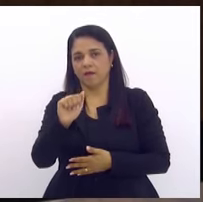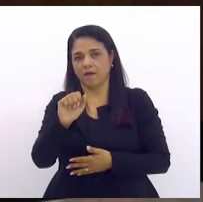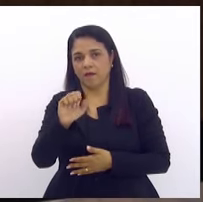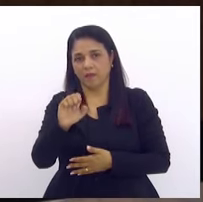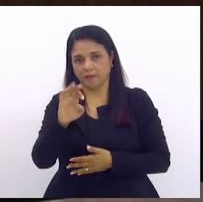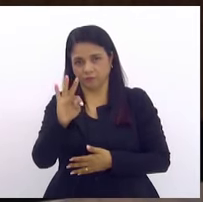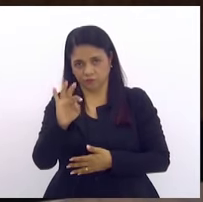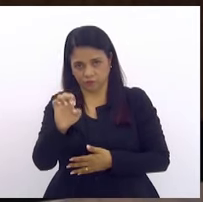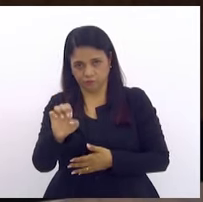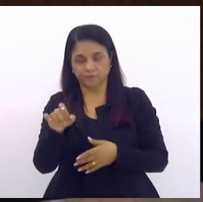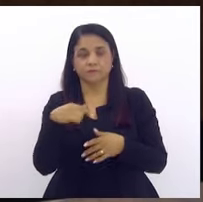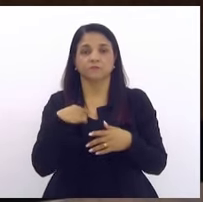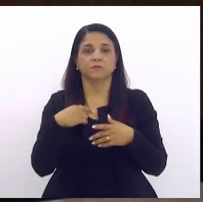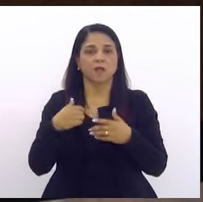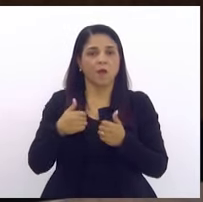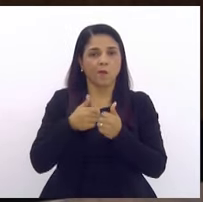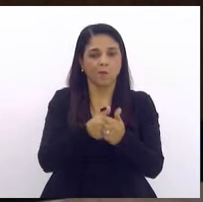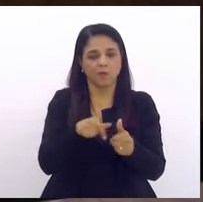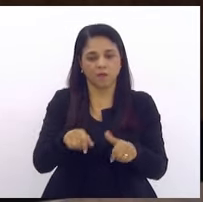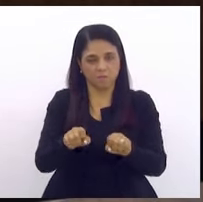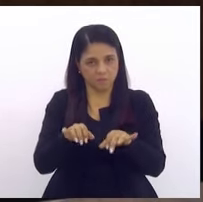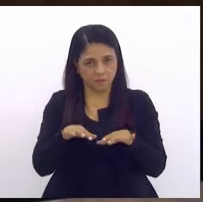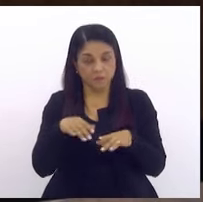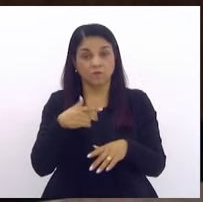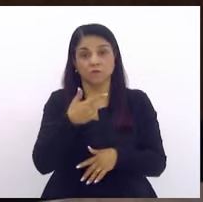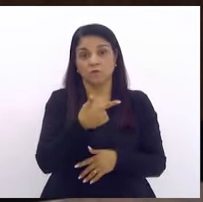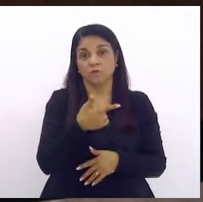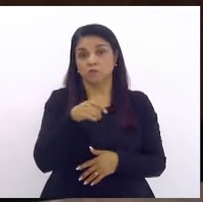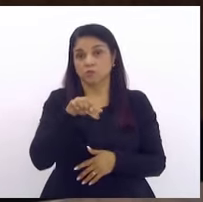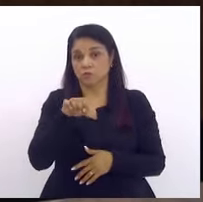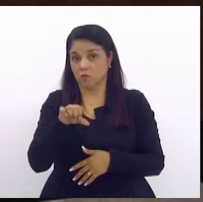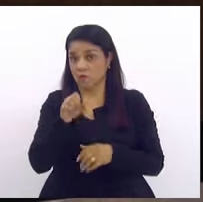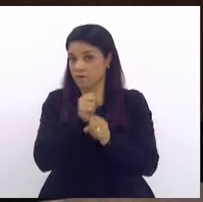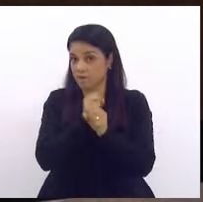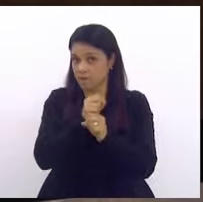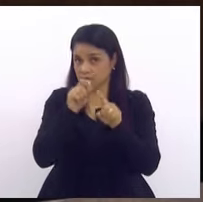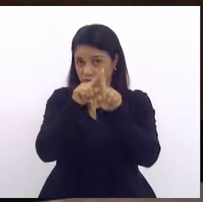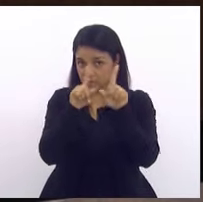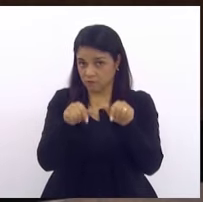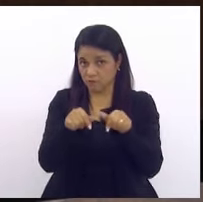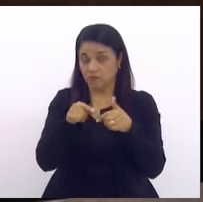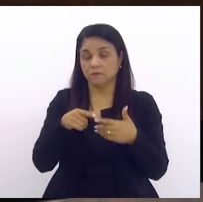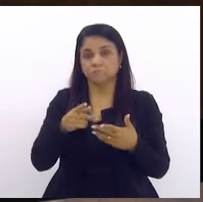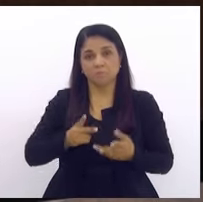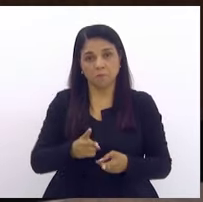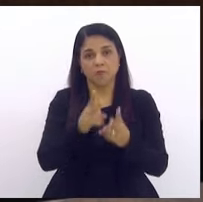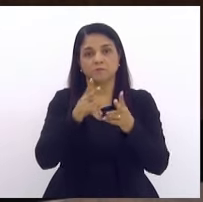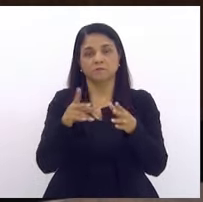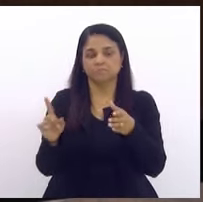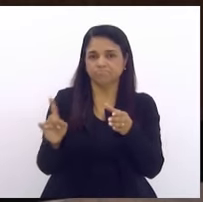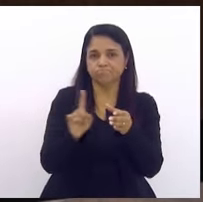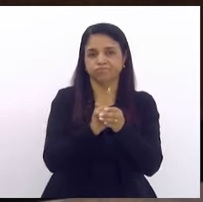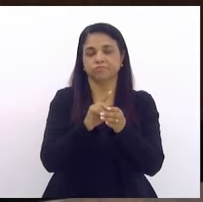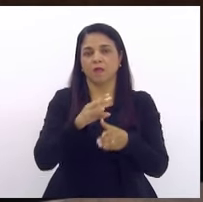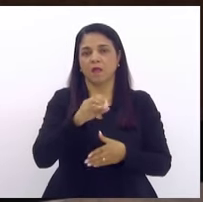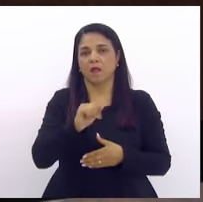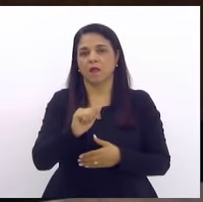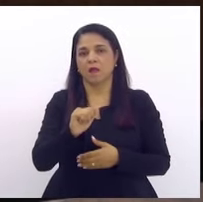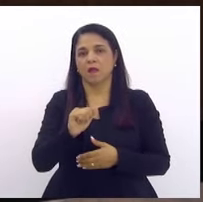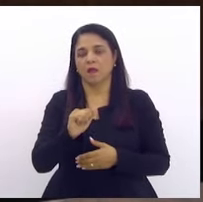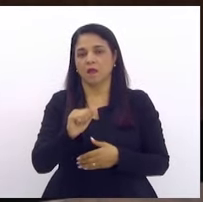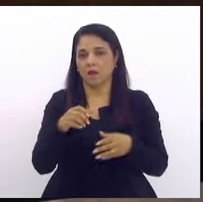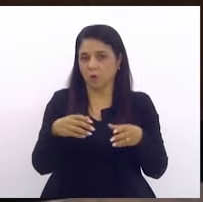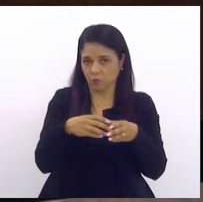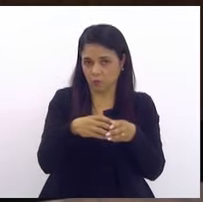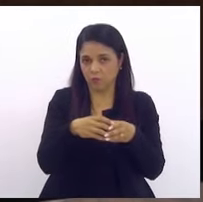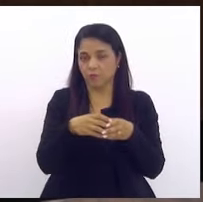São funcionários que estão há 29 anos dentro da categoria, há 27 que